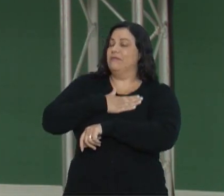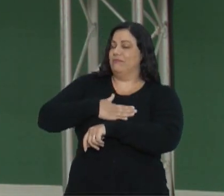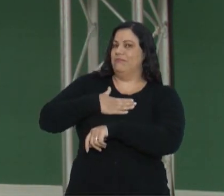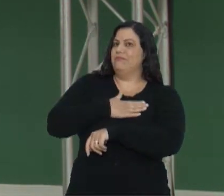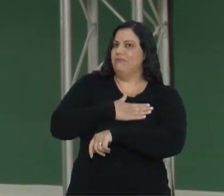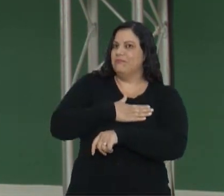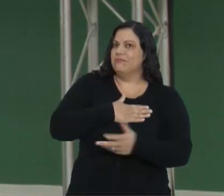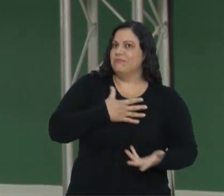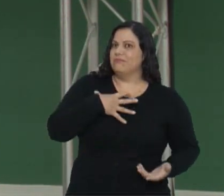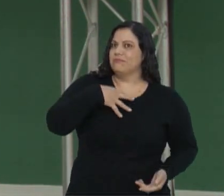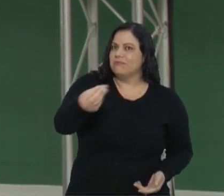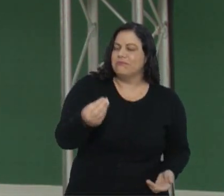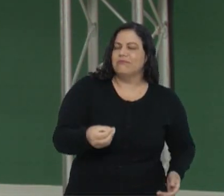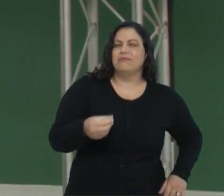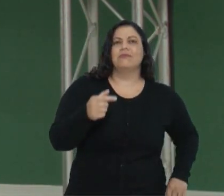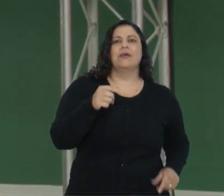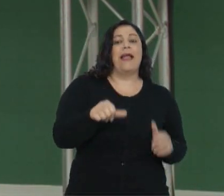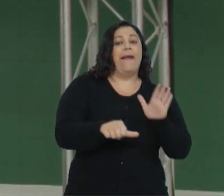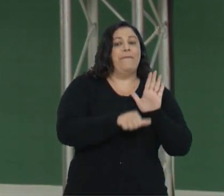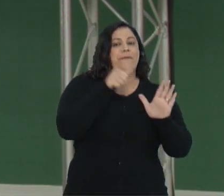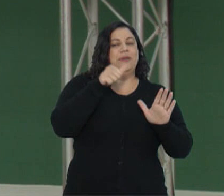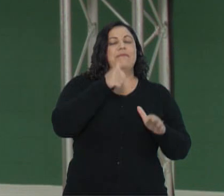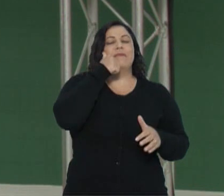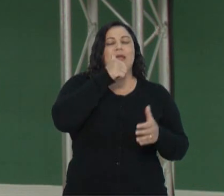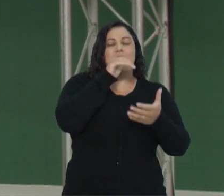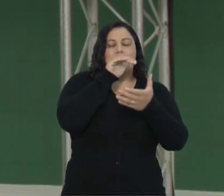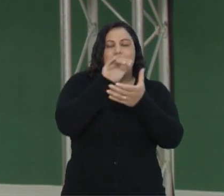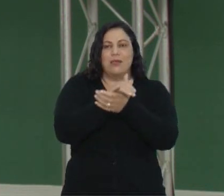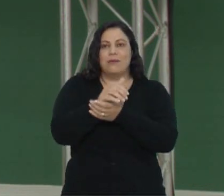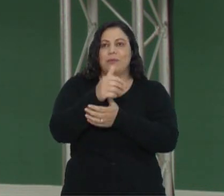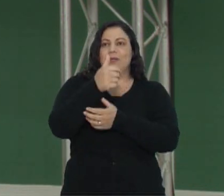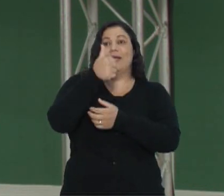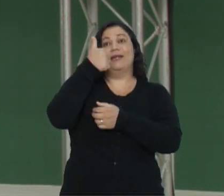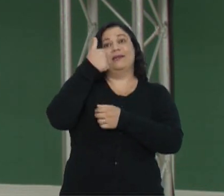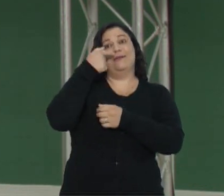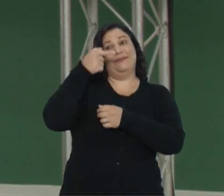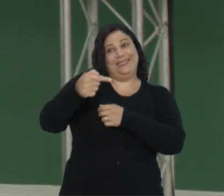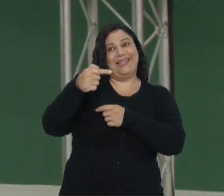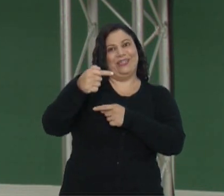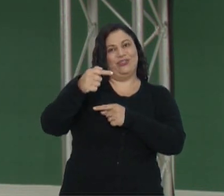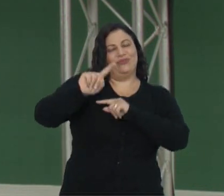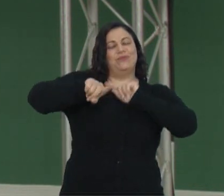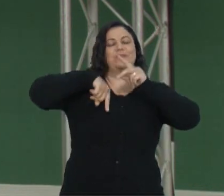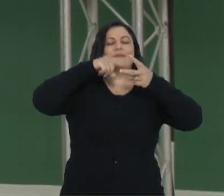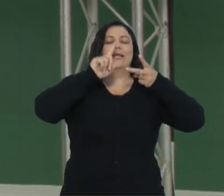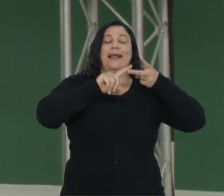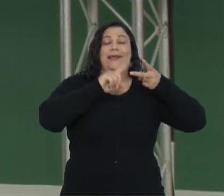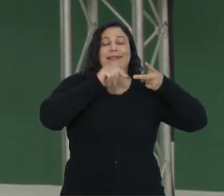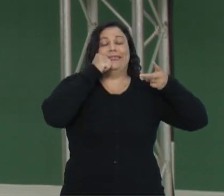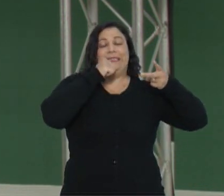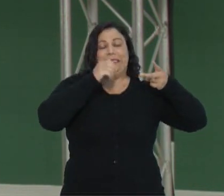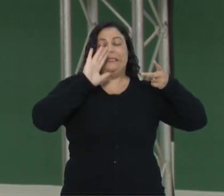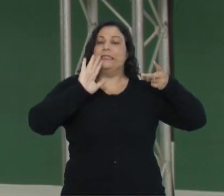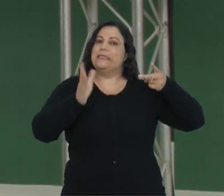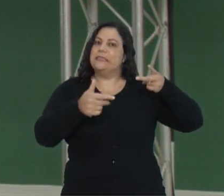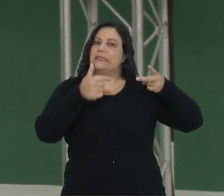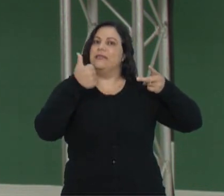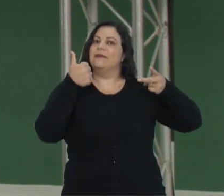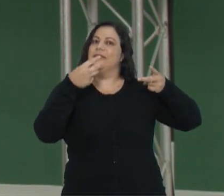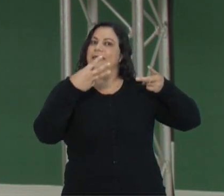teve 7 filhos, e com a segunda teve 13. E os 13 da segunda esposa, todos